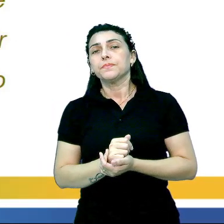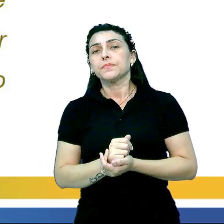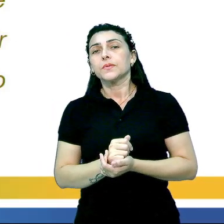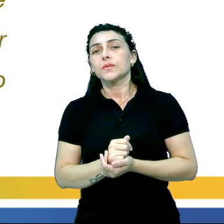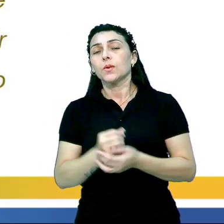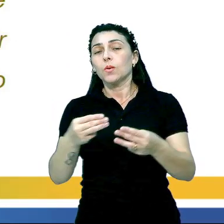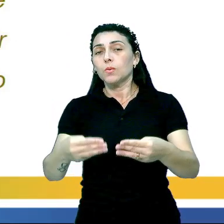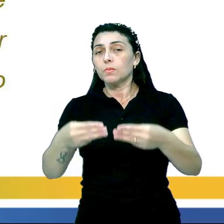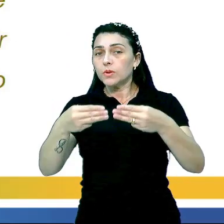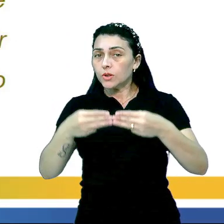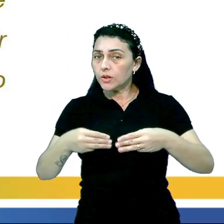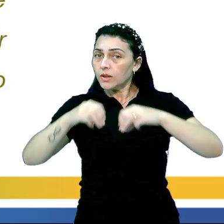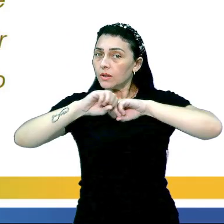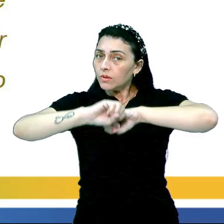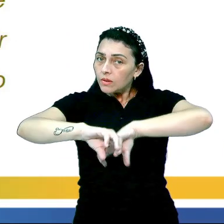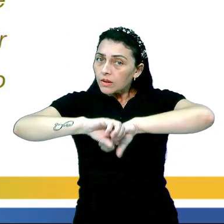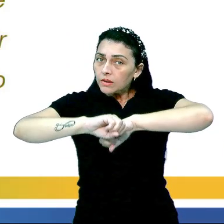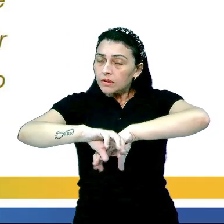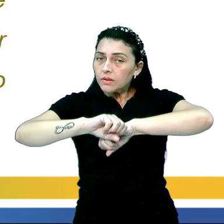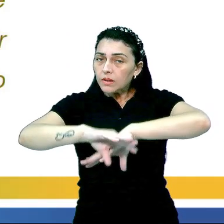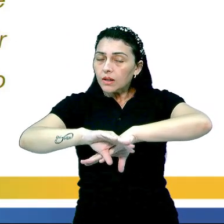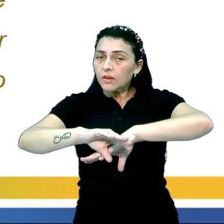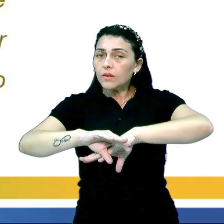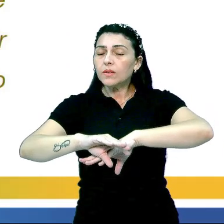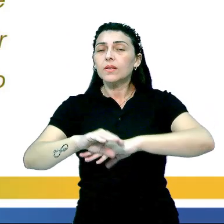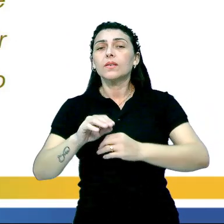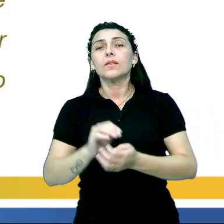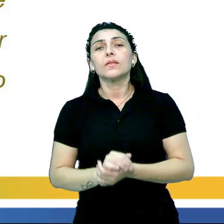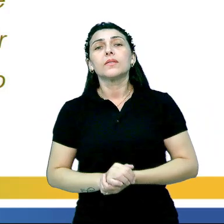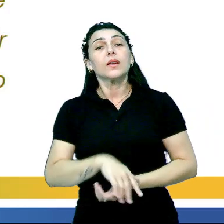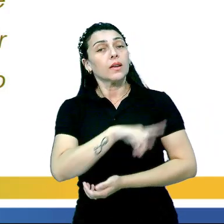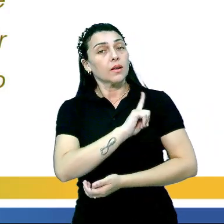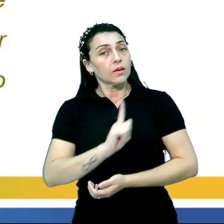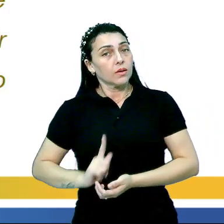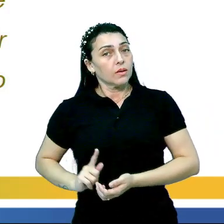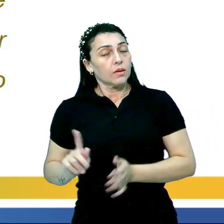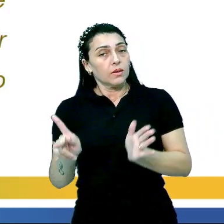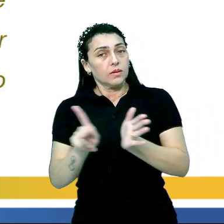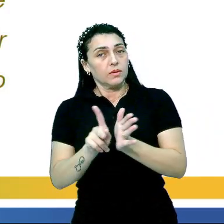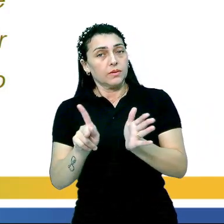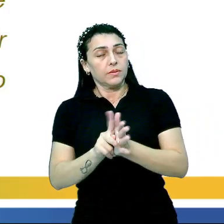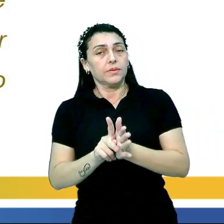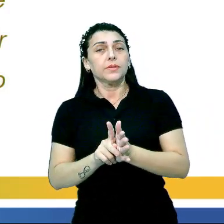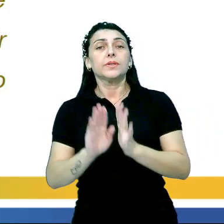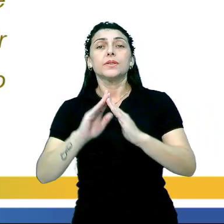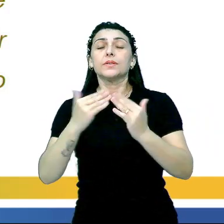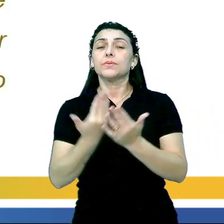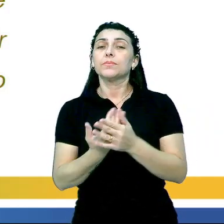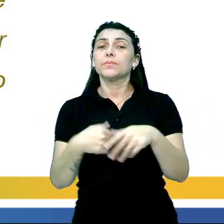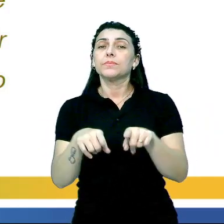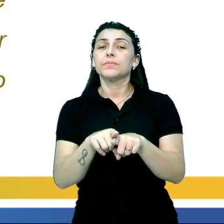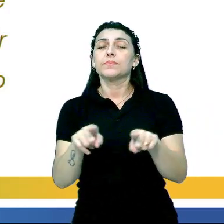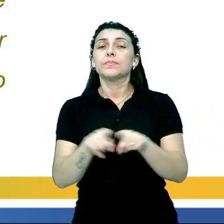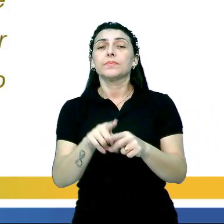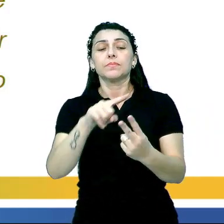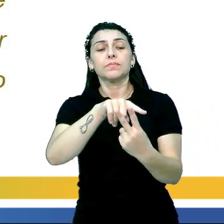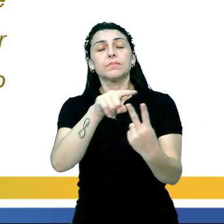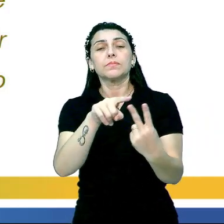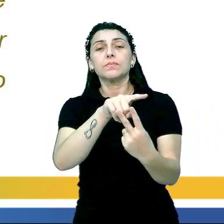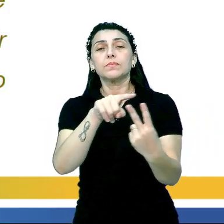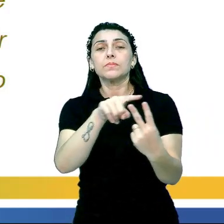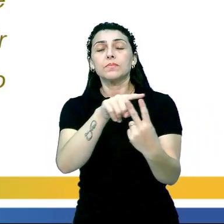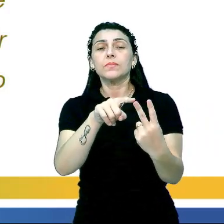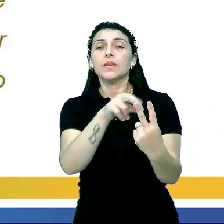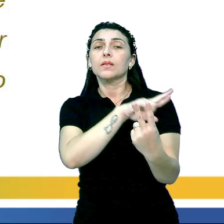o Ministério da Educação, que, querendo ou não, é um órgão do governo, e as escolas. Então, esses são os agentes